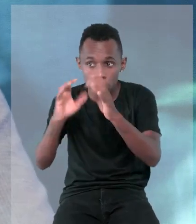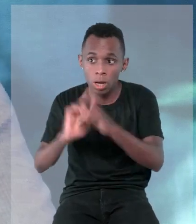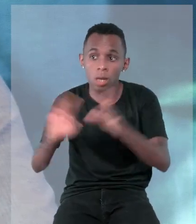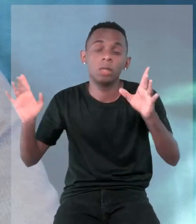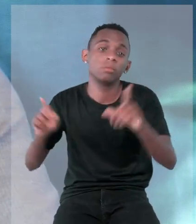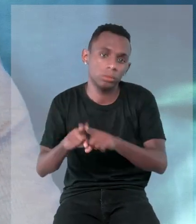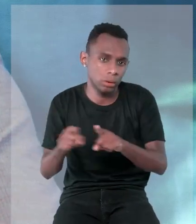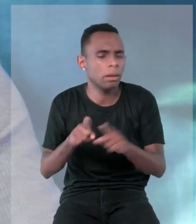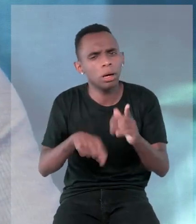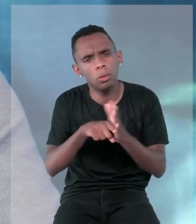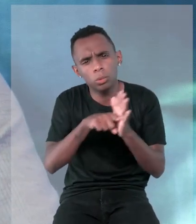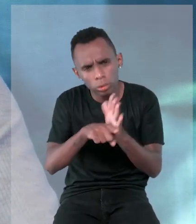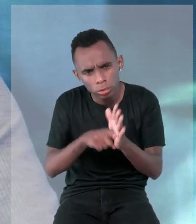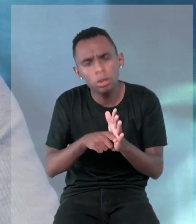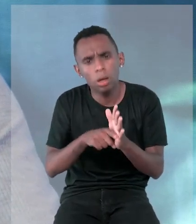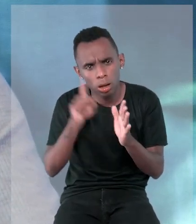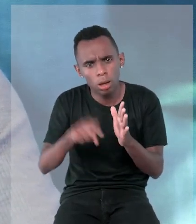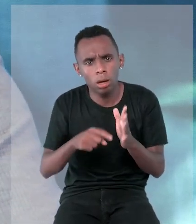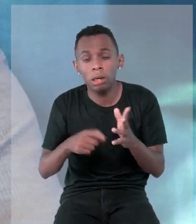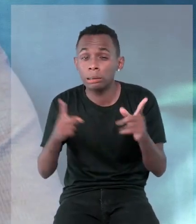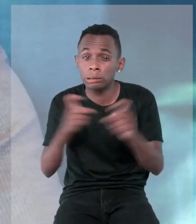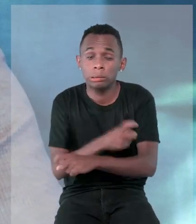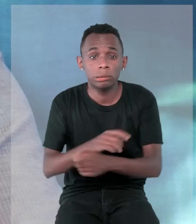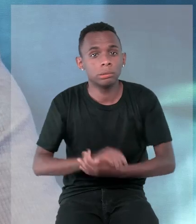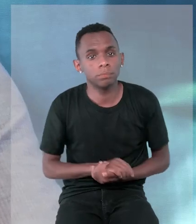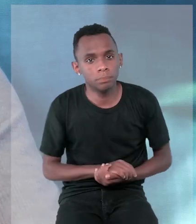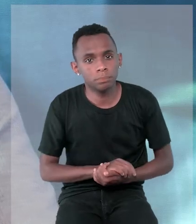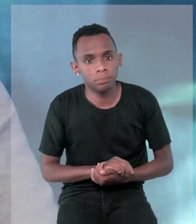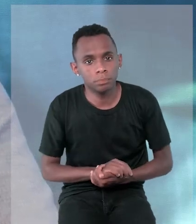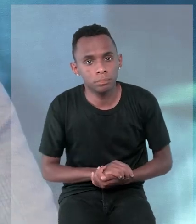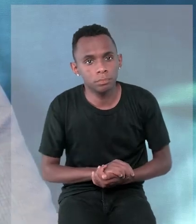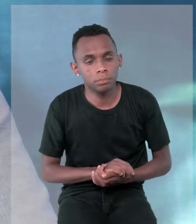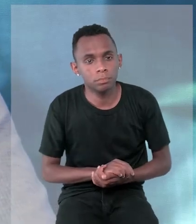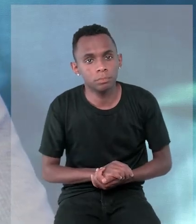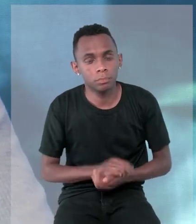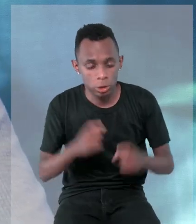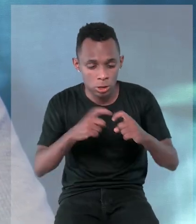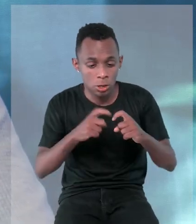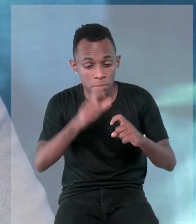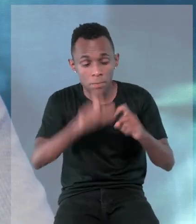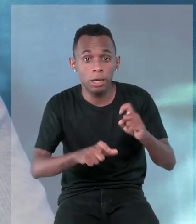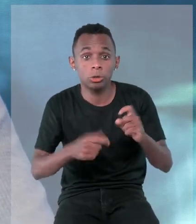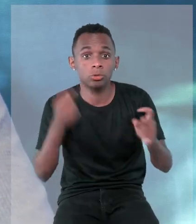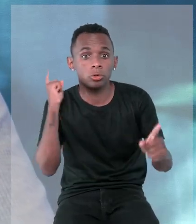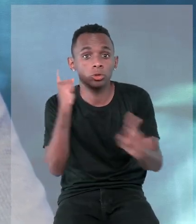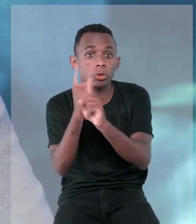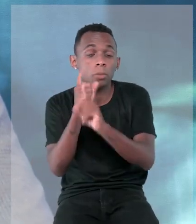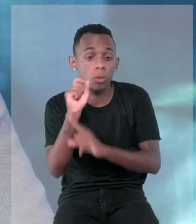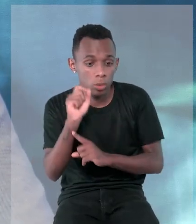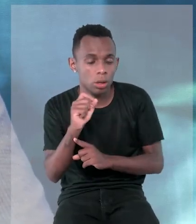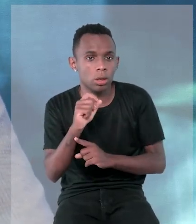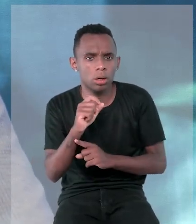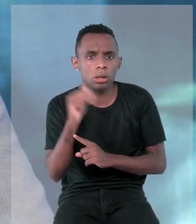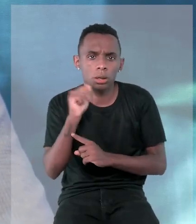estudo, de modo que já é um estudo bastante complexo. Então, o Dr. Snowden descobriu que